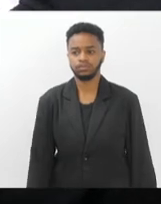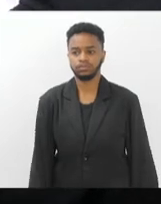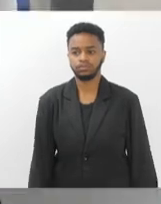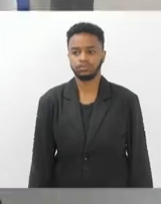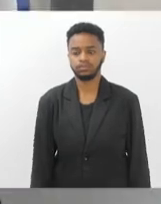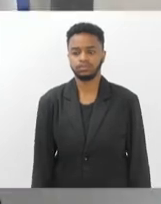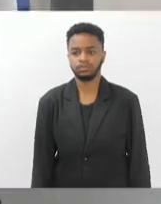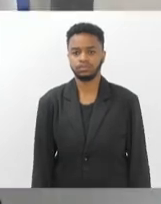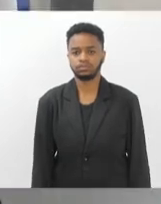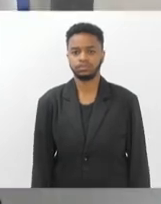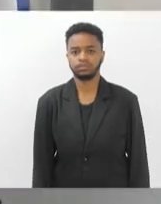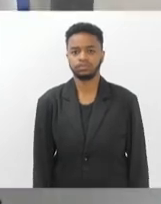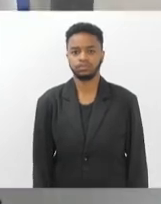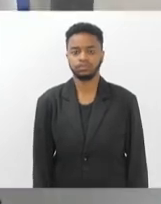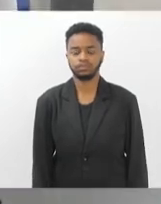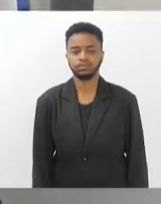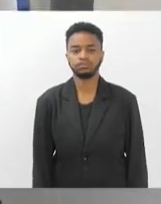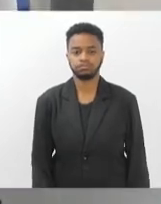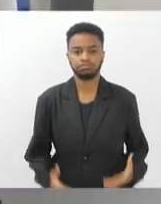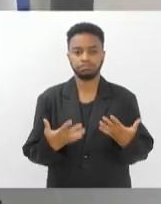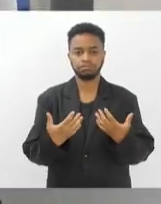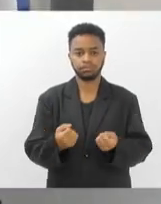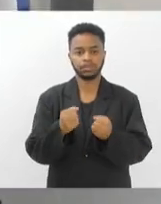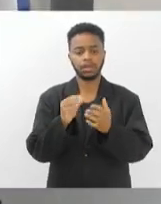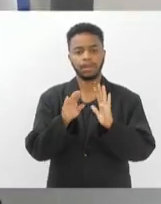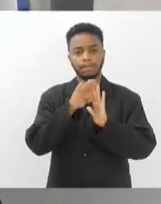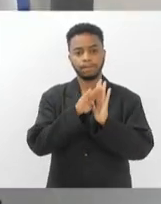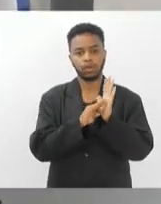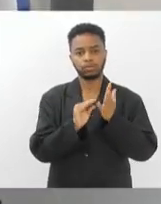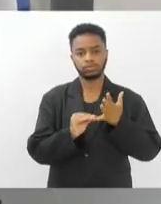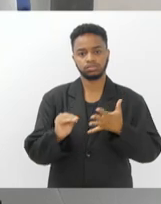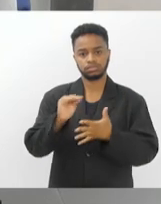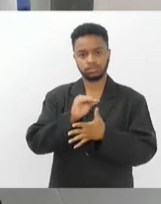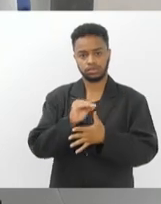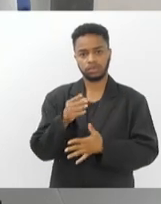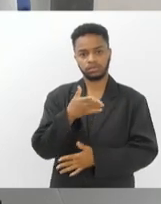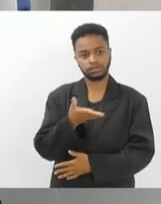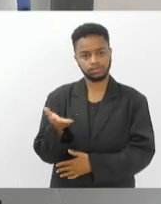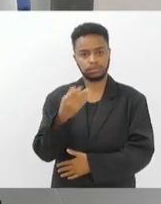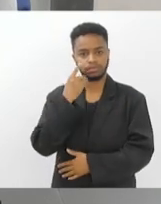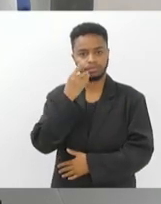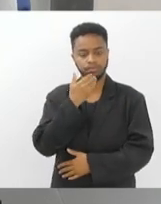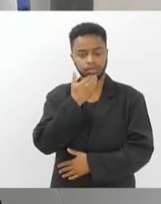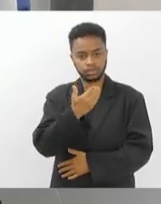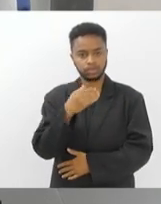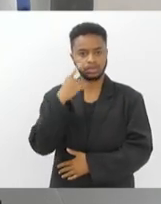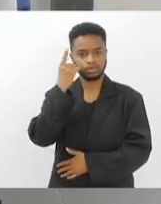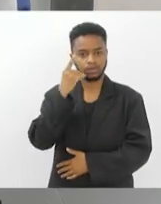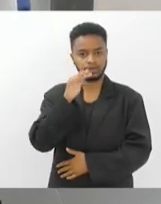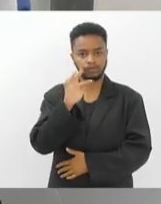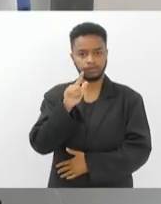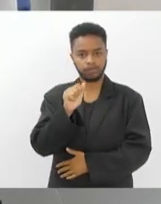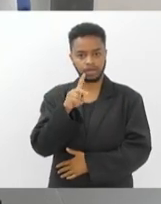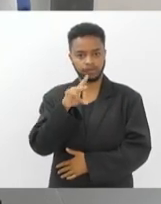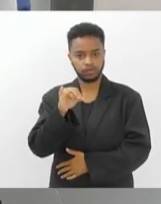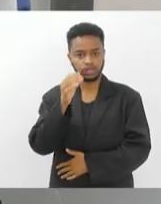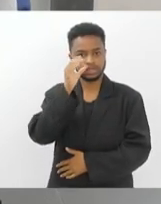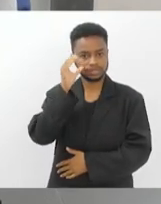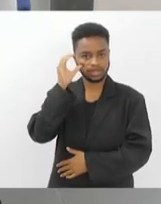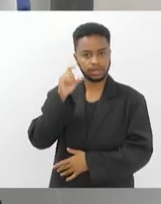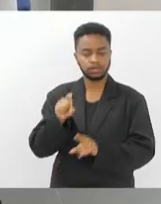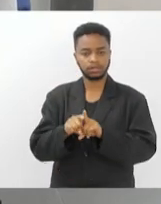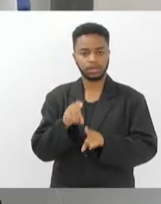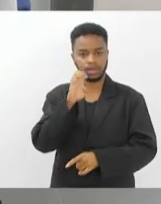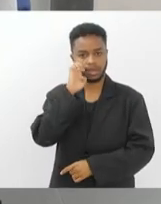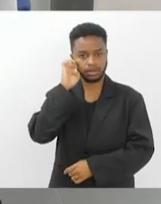Bem, estão deferidas as inversões de pauta requeridas pelo deputado Serafim, deputada Célia e deputada Élica, em